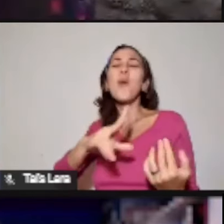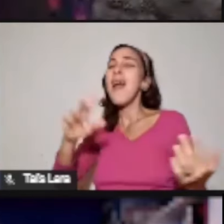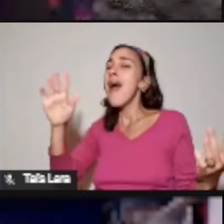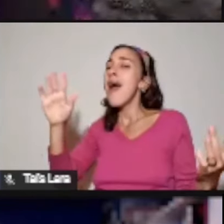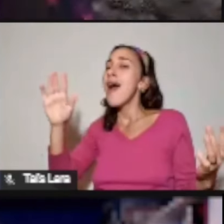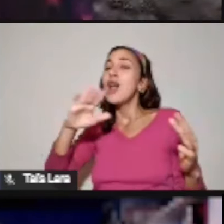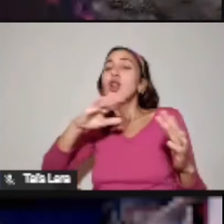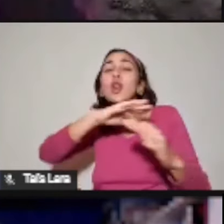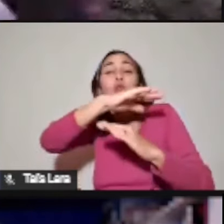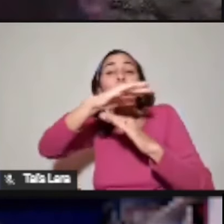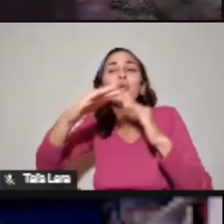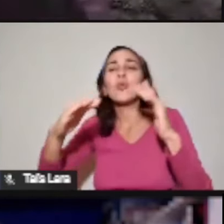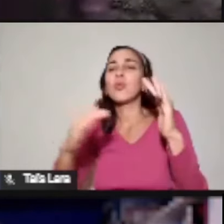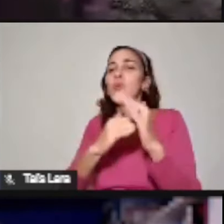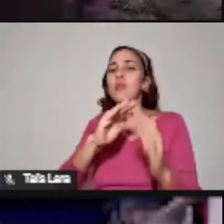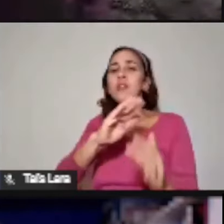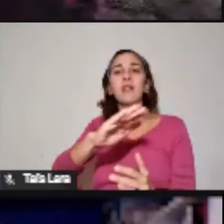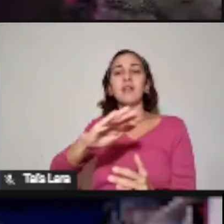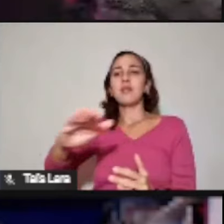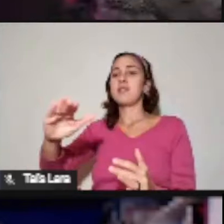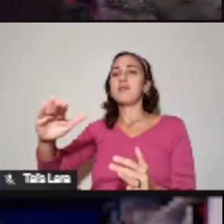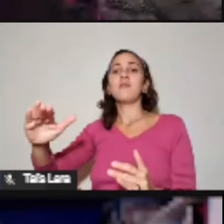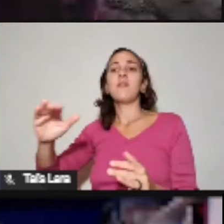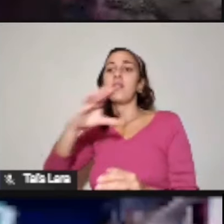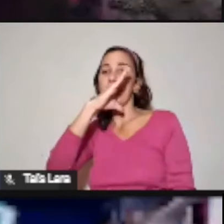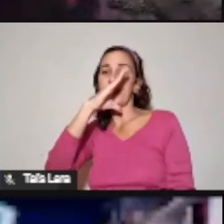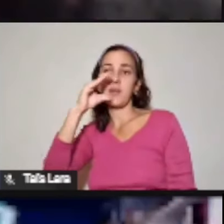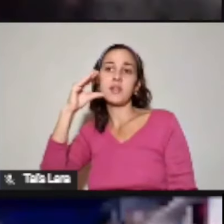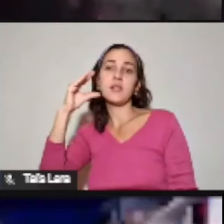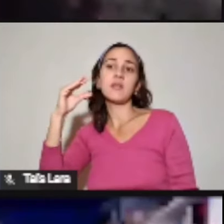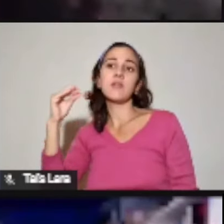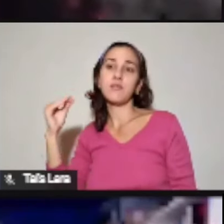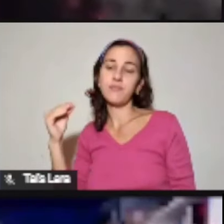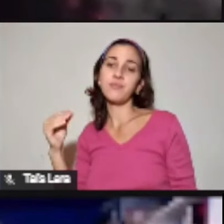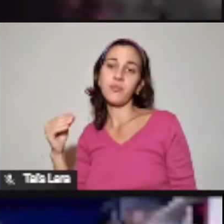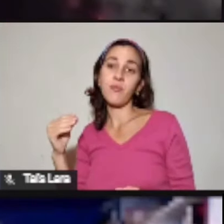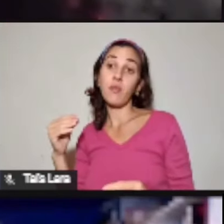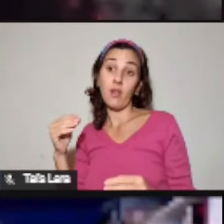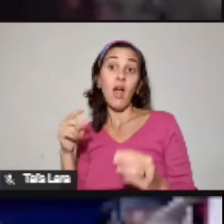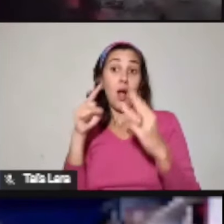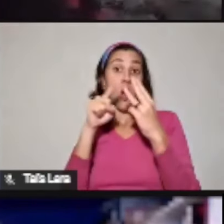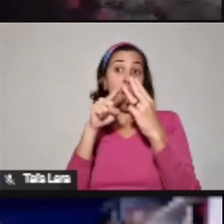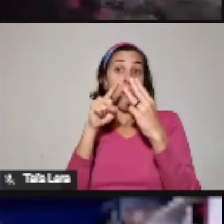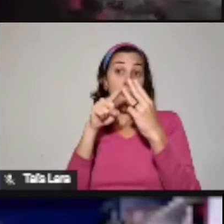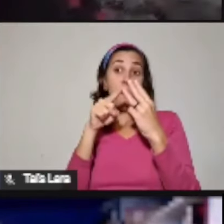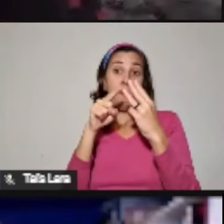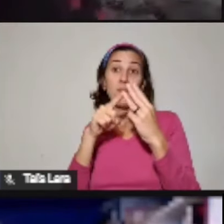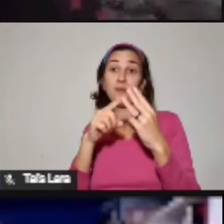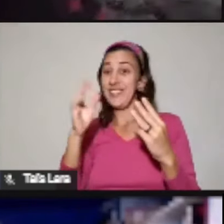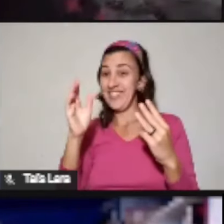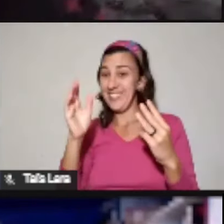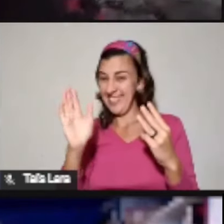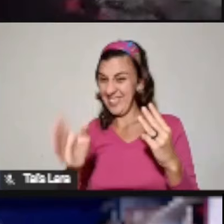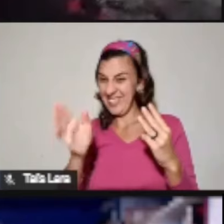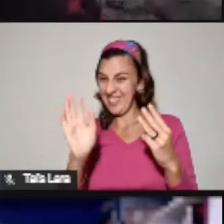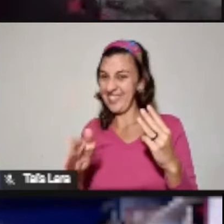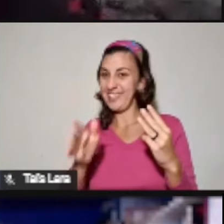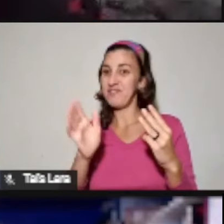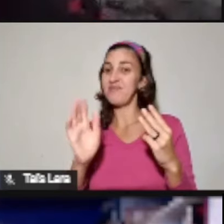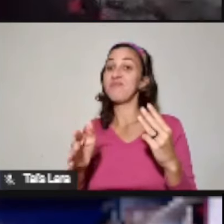também. Perfeito, Fafá. Então, você já chegou no terceiro mito. Então, primeiro é a gente tomar cuidado com quem a gente